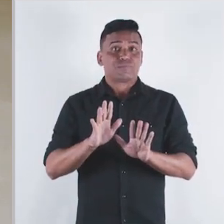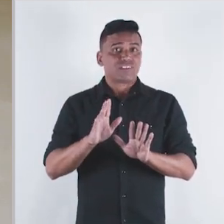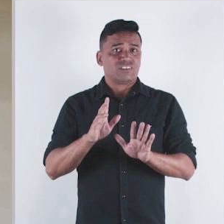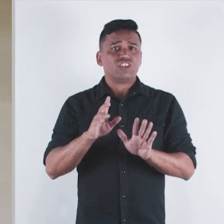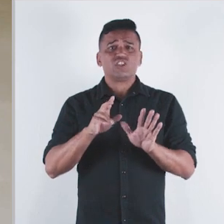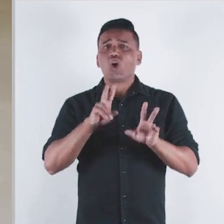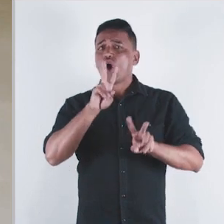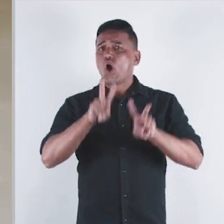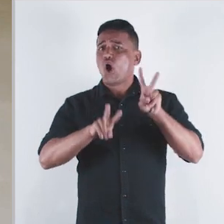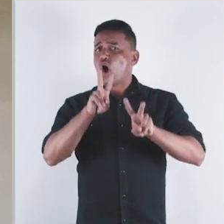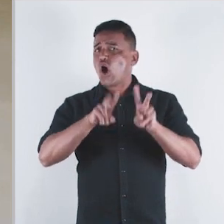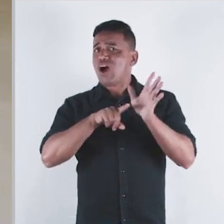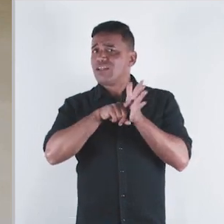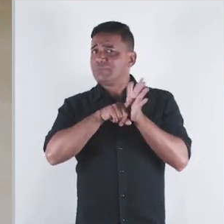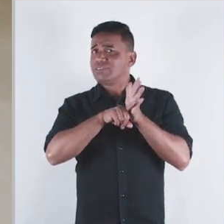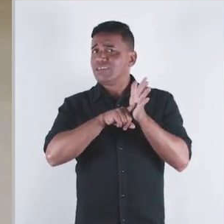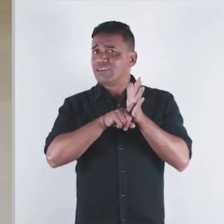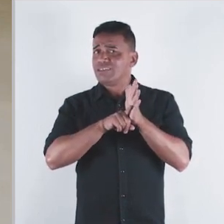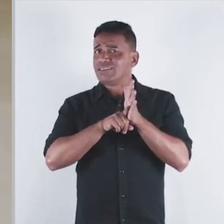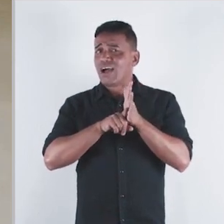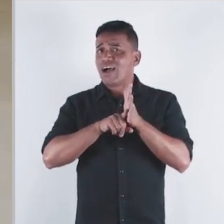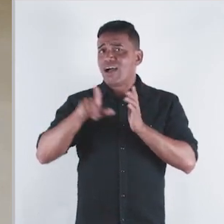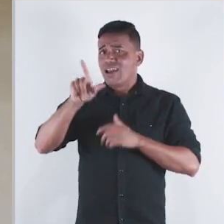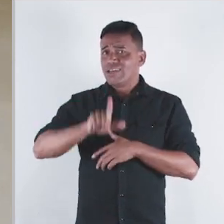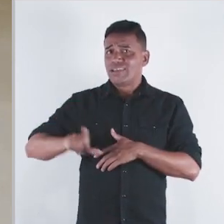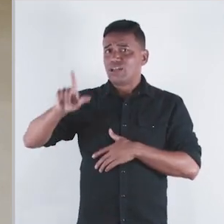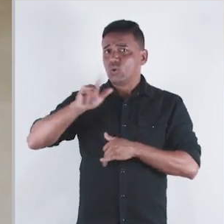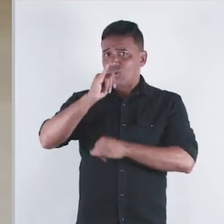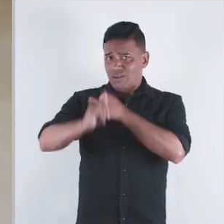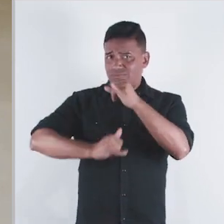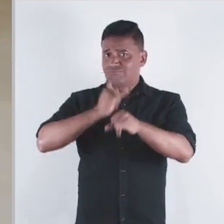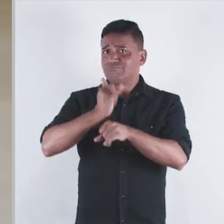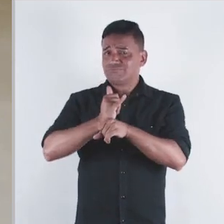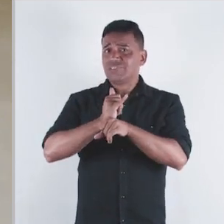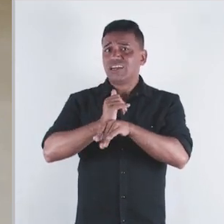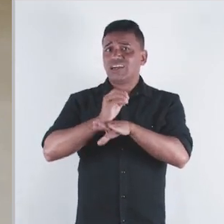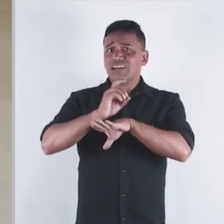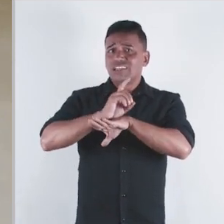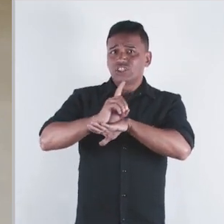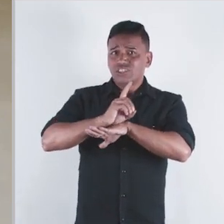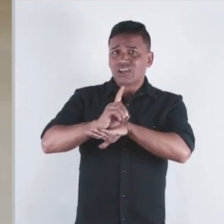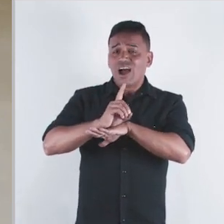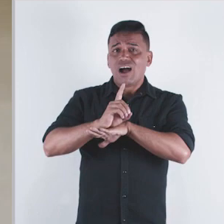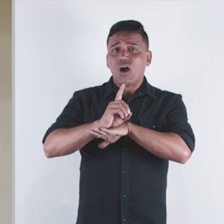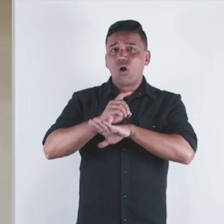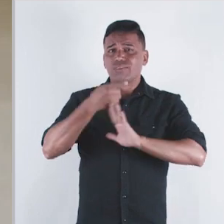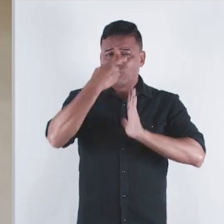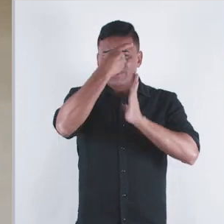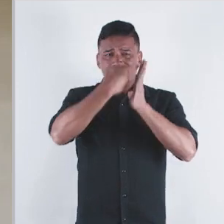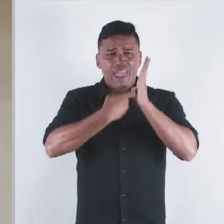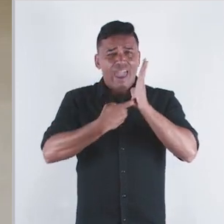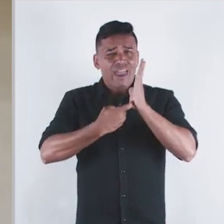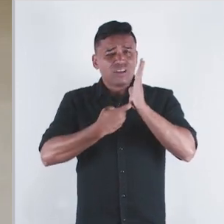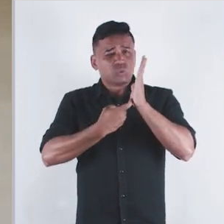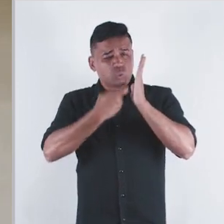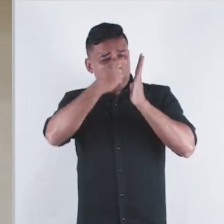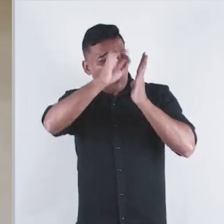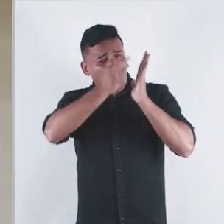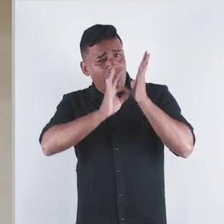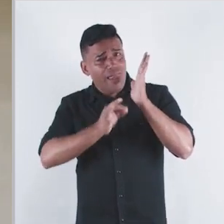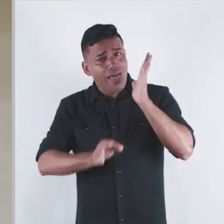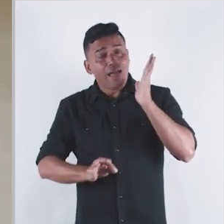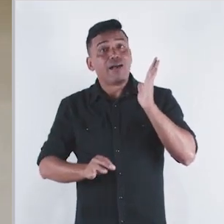a respeito da literatura digital, a gente vê que a criação de hipertextos foi muito importante